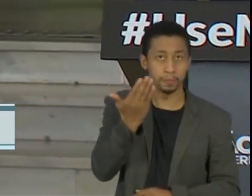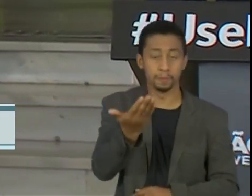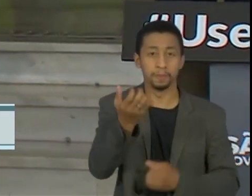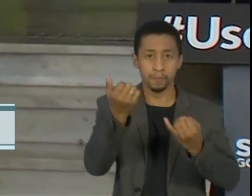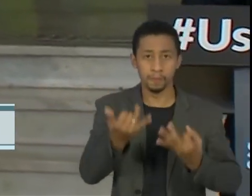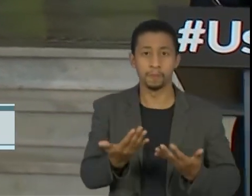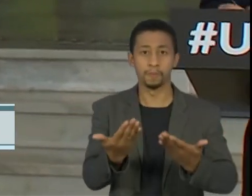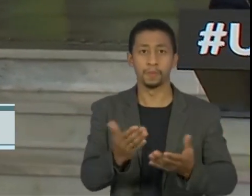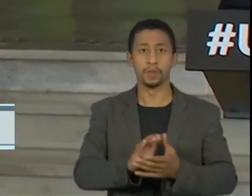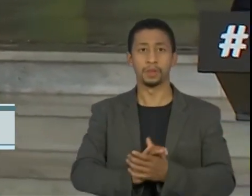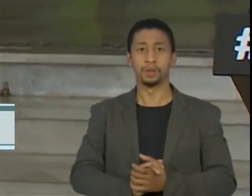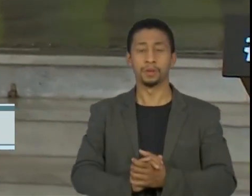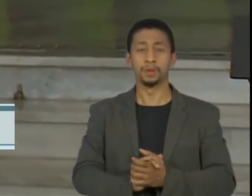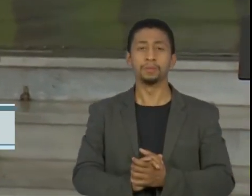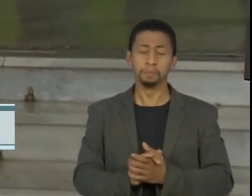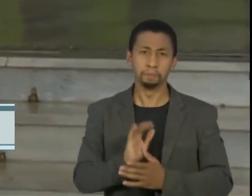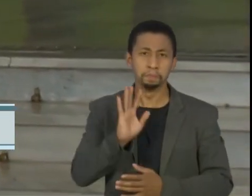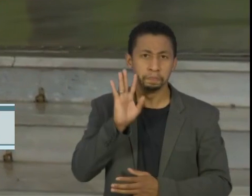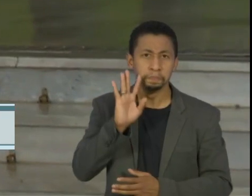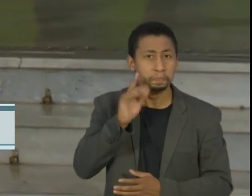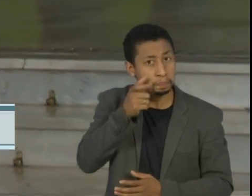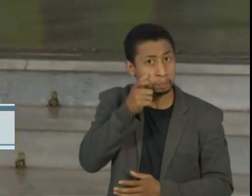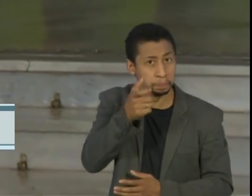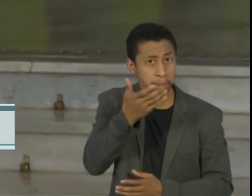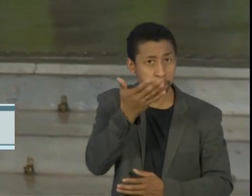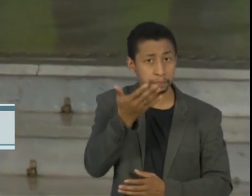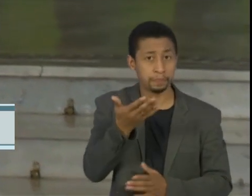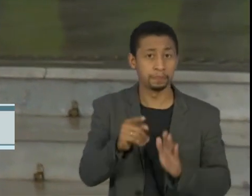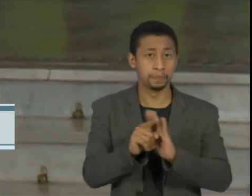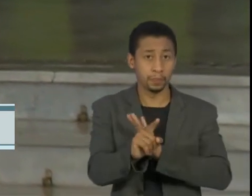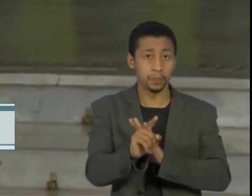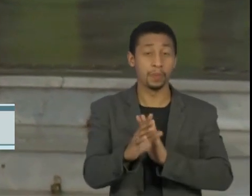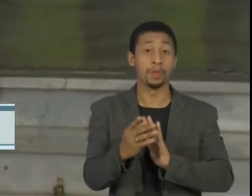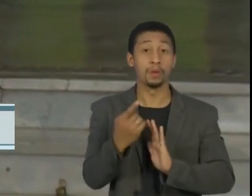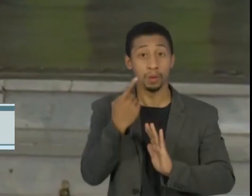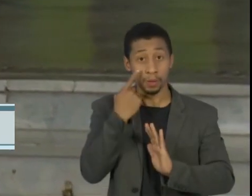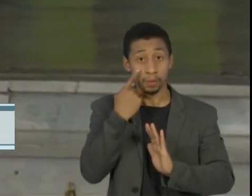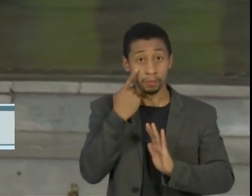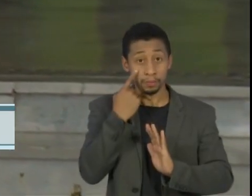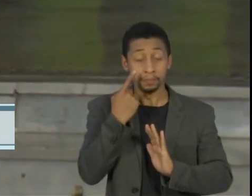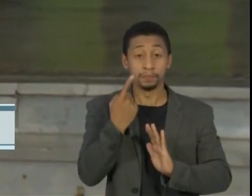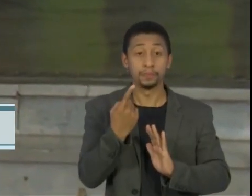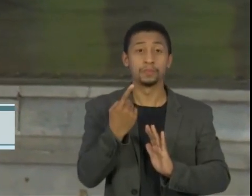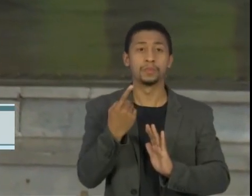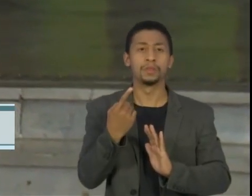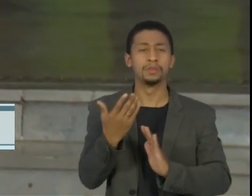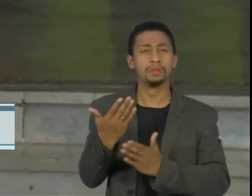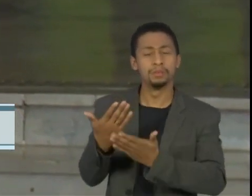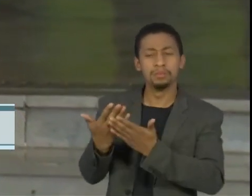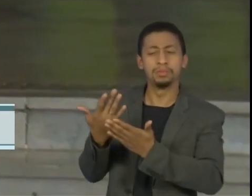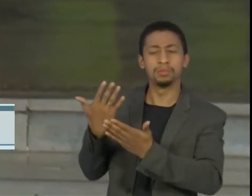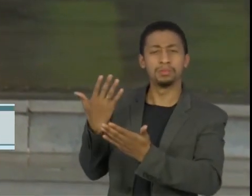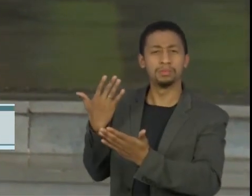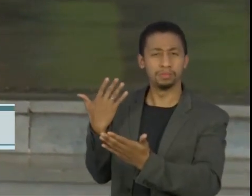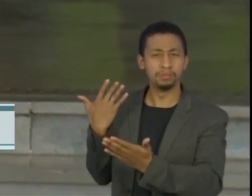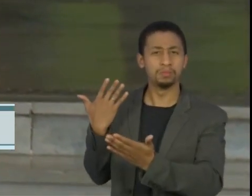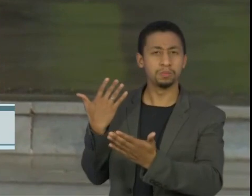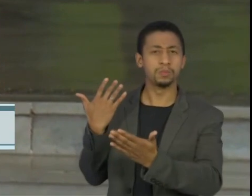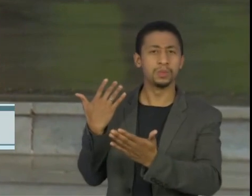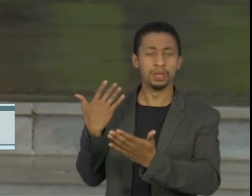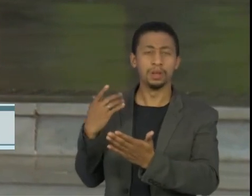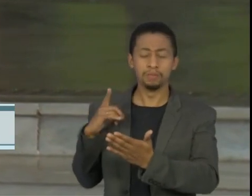uma pergunta interessante. Quer dizer, quando vão se acompanhados os voluntários, eles têm